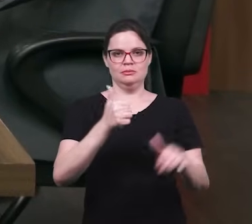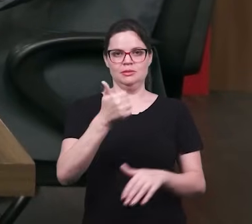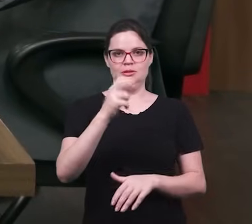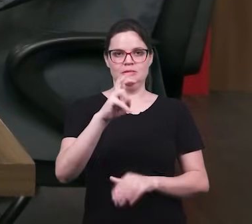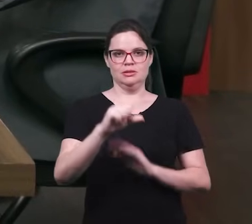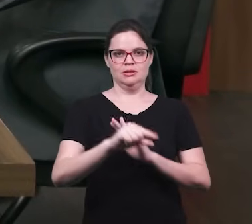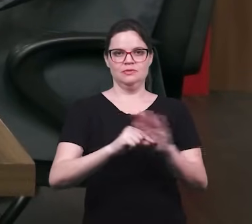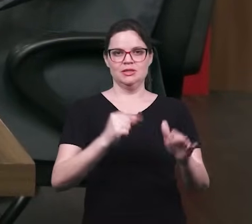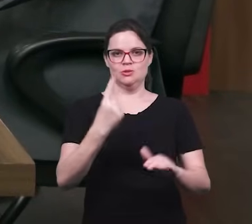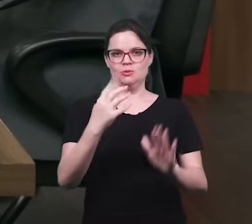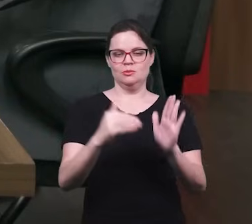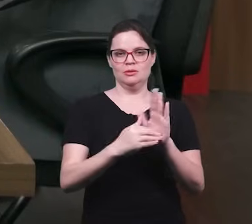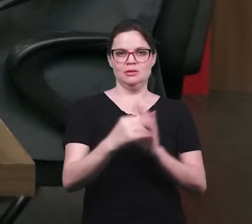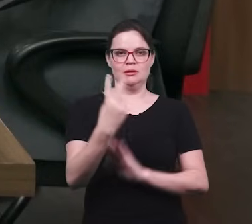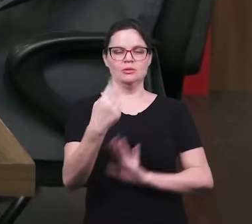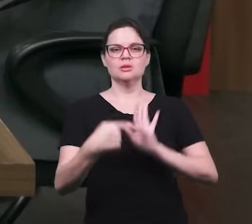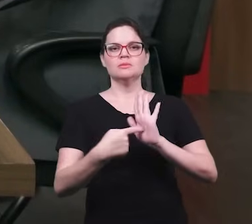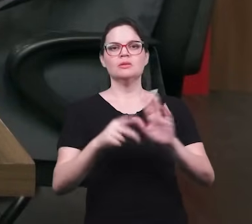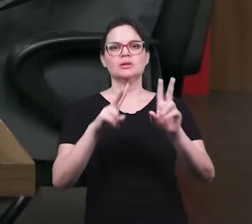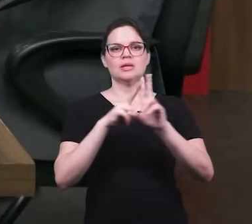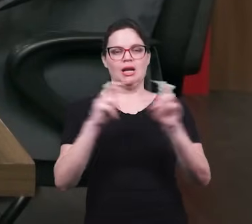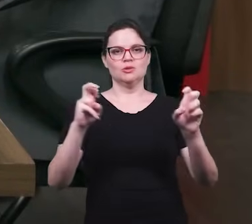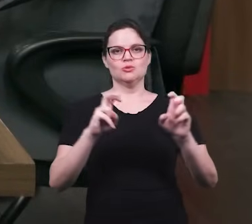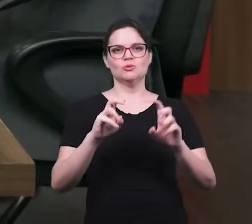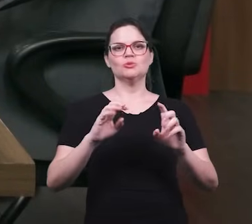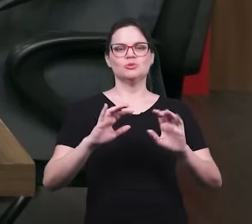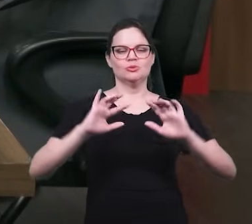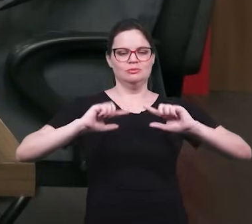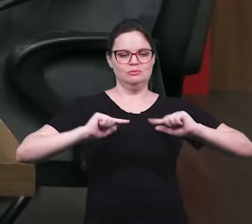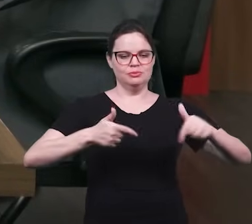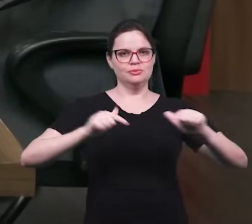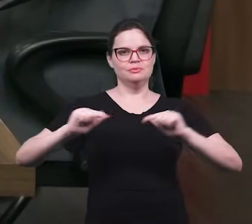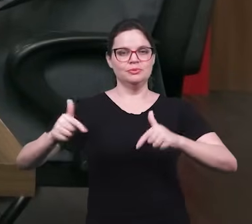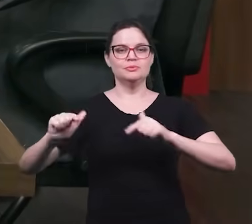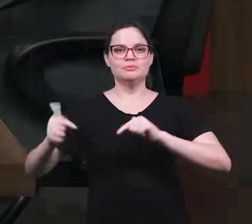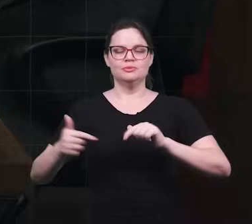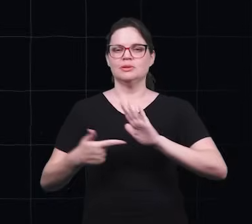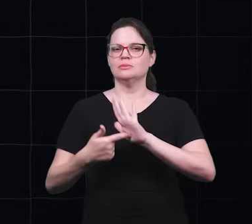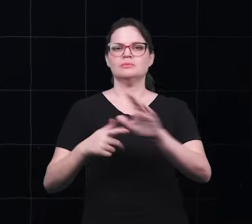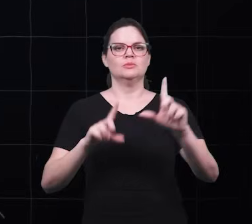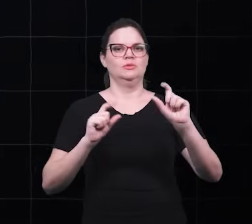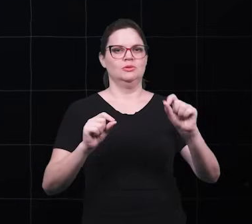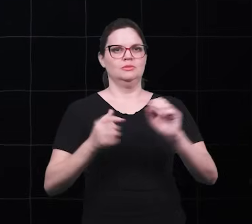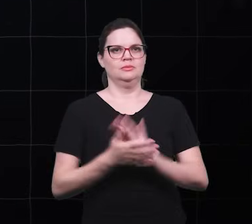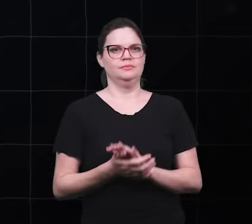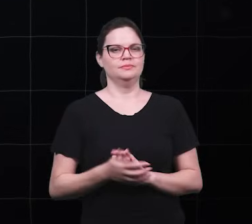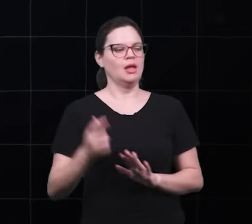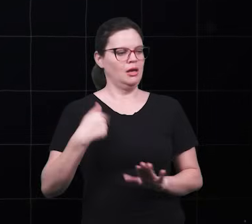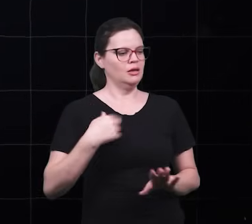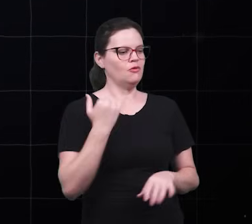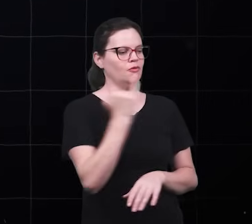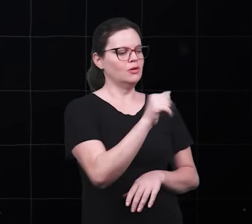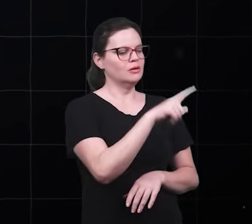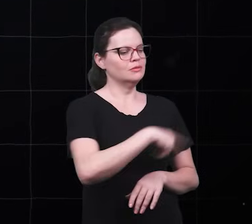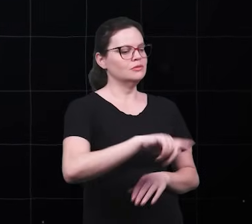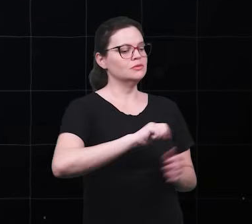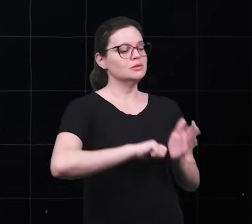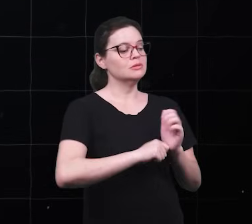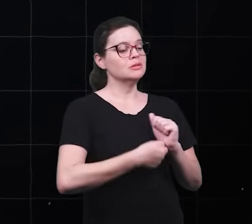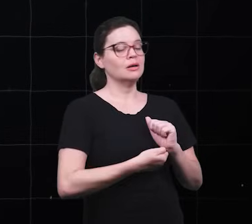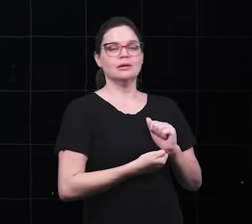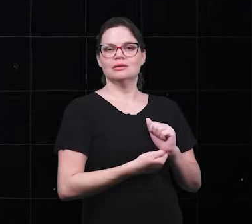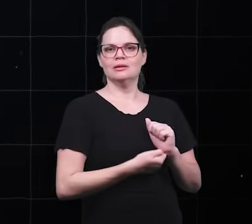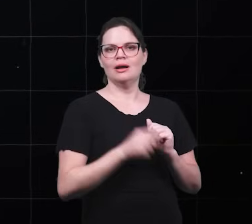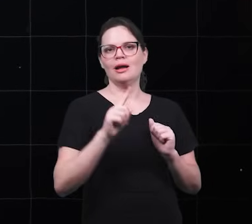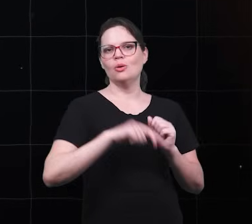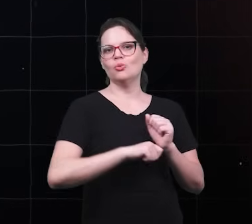e 5:2, que Paulo fala das trombetas. Só que ele inicia dizendo assim: eis que vos digo um mistério. Então, isso é